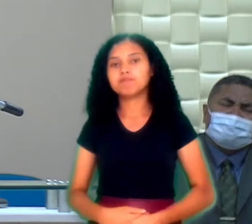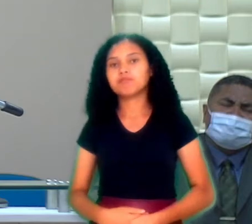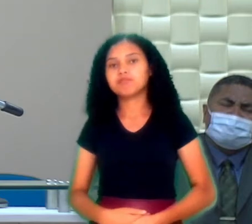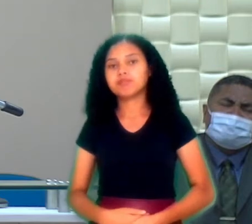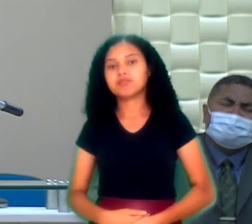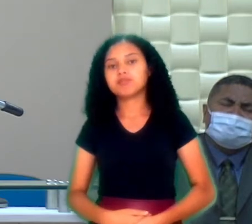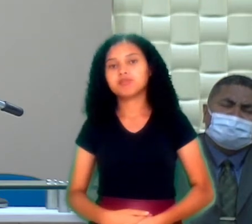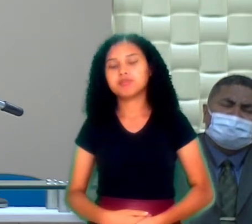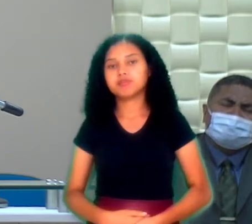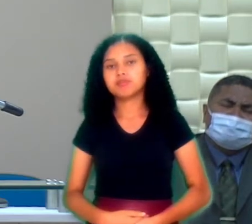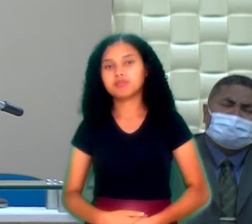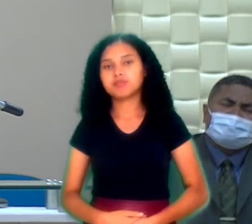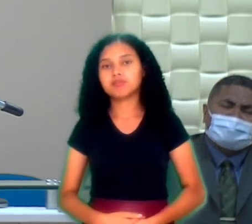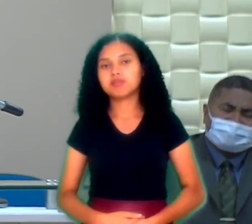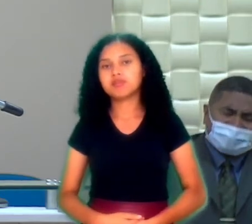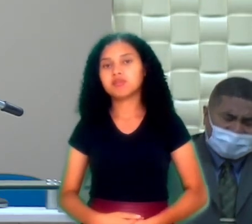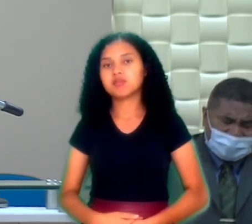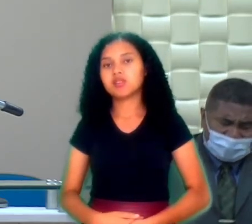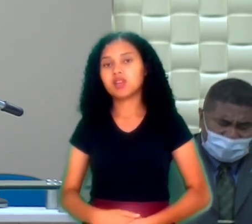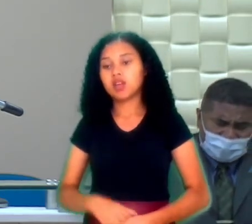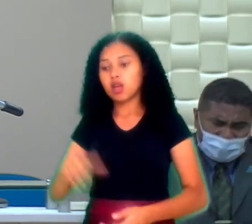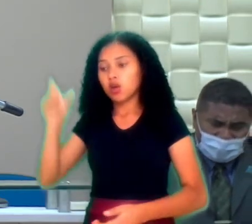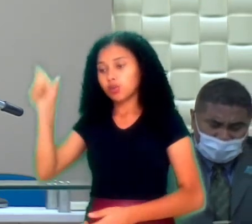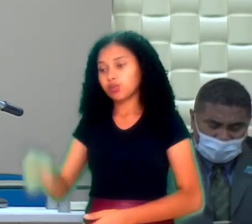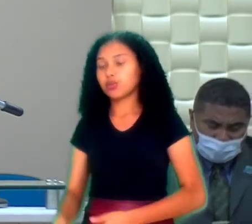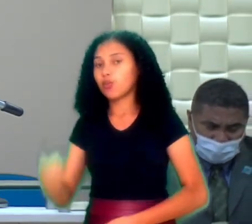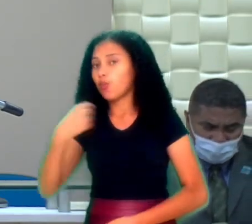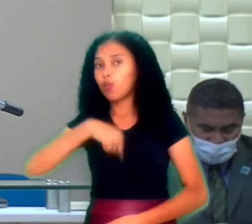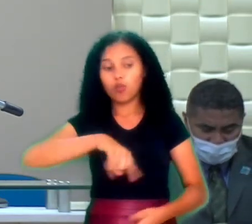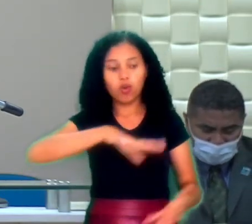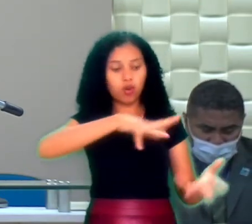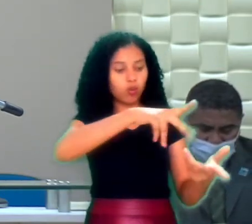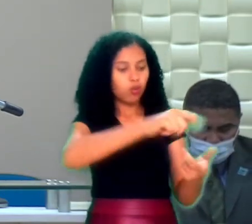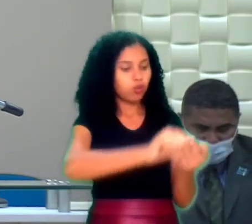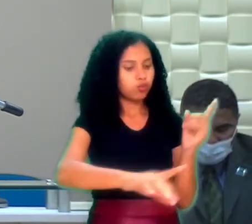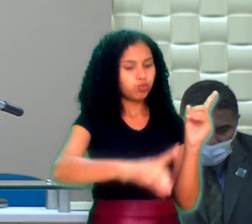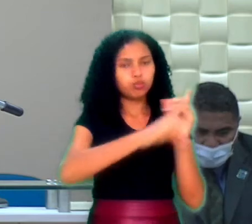Levanta daí e clama ao teu Deus.